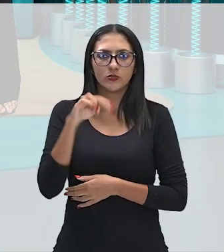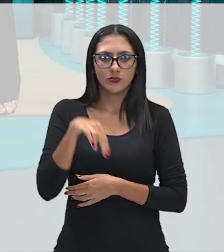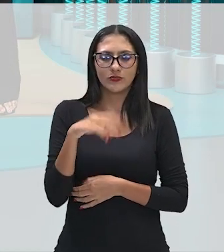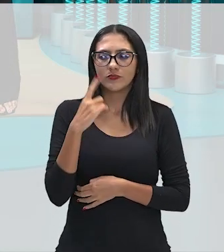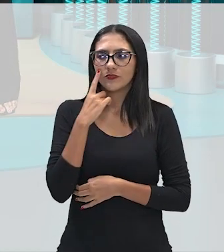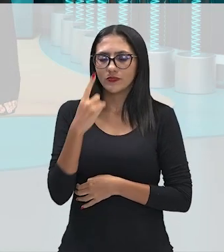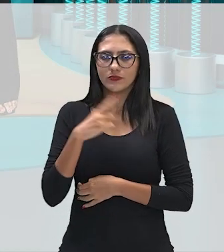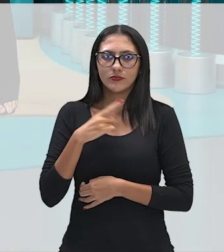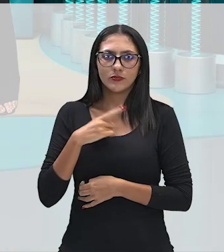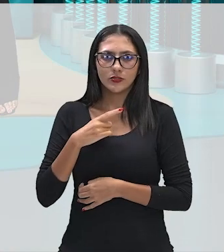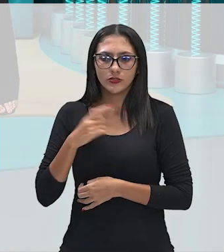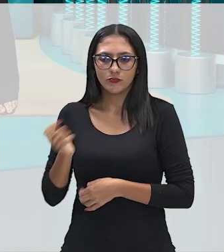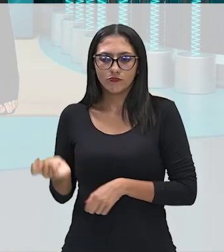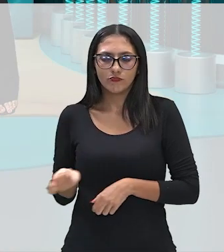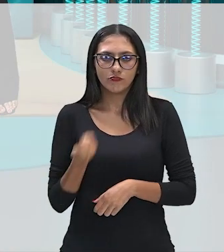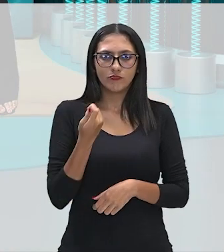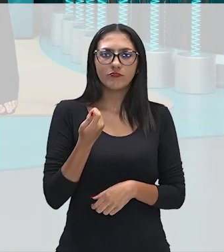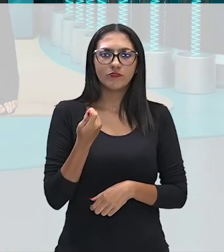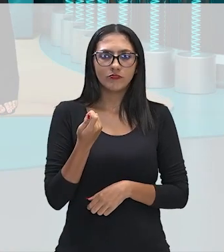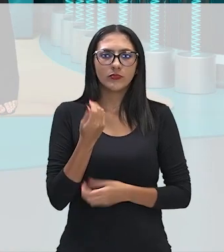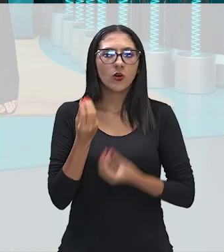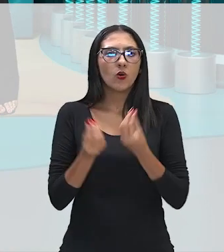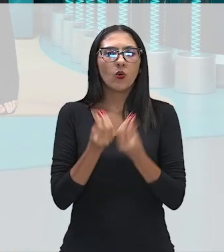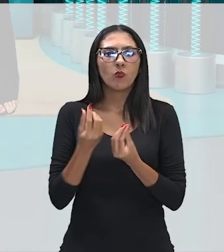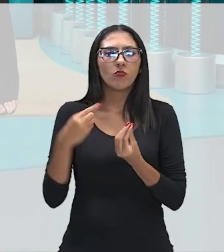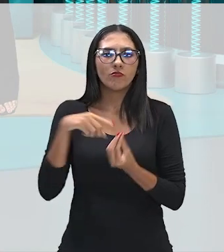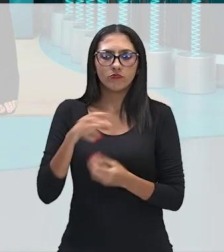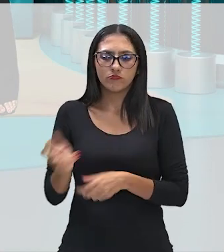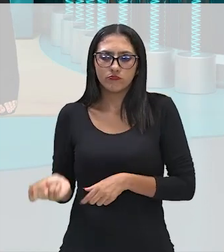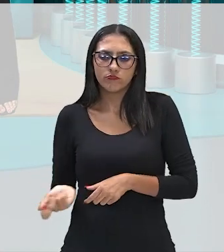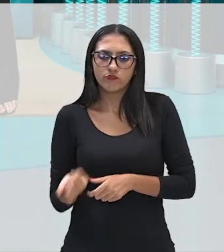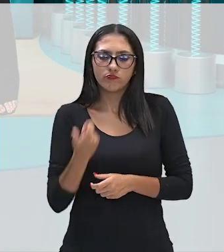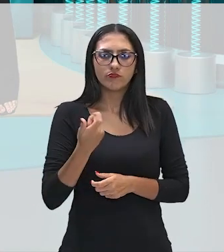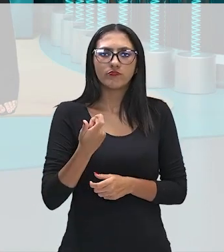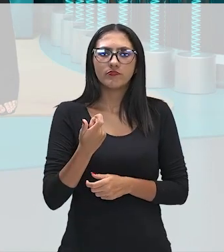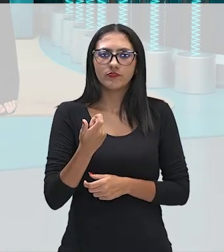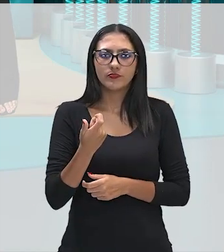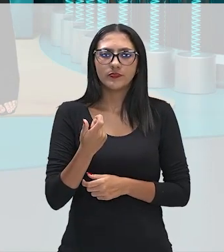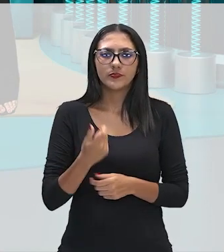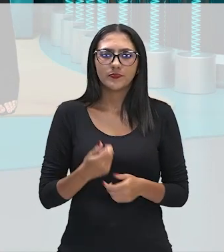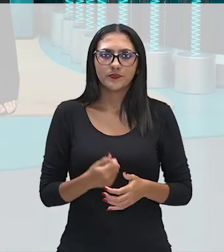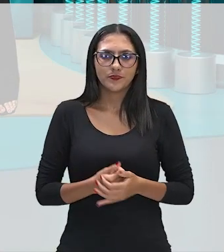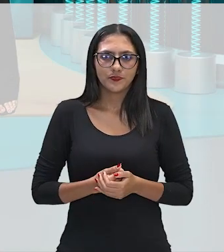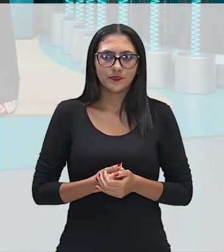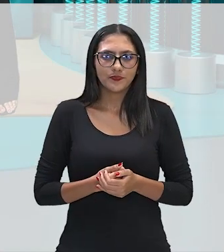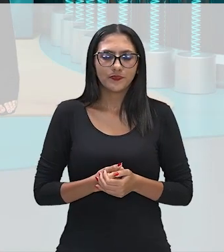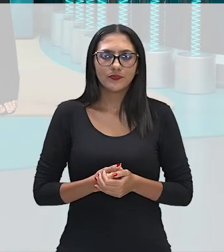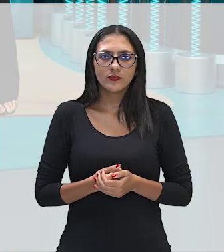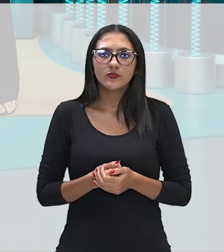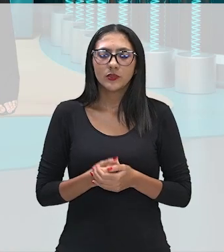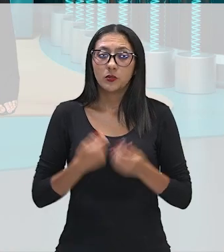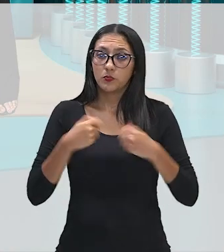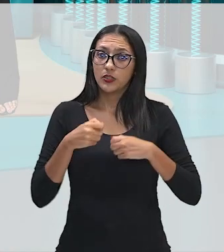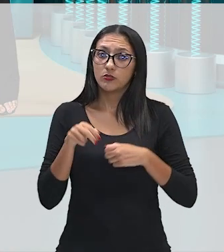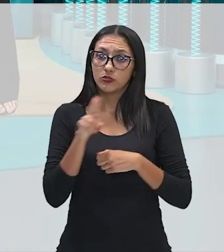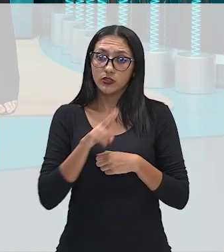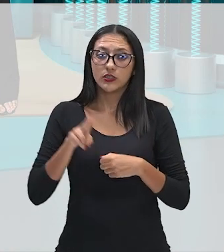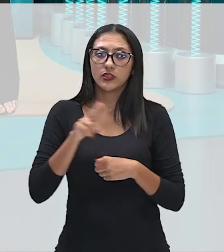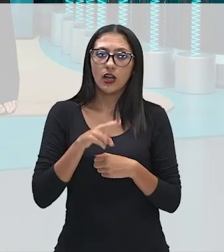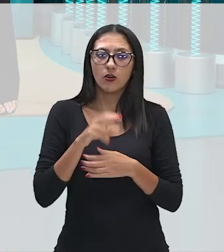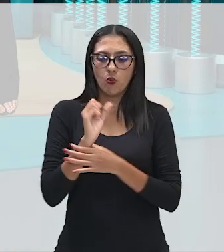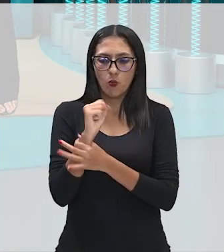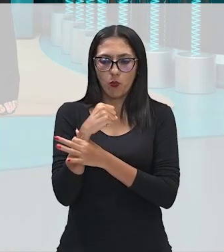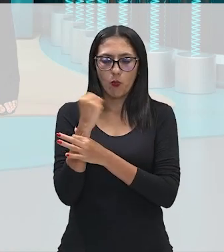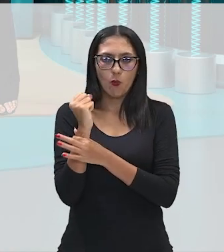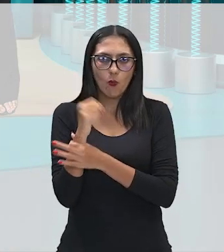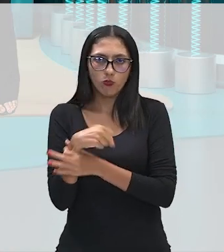que é a forma como você segura a raquete, né? E a partir dessa forma, né, você tem que deixar o seu punho solto